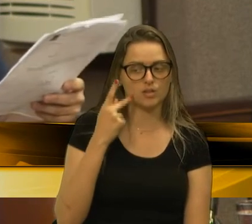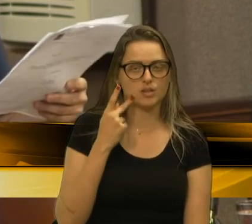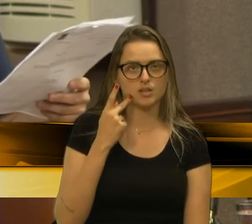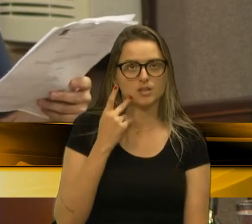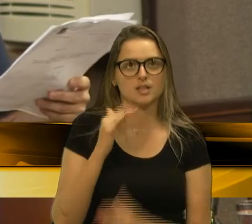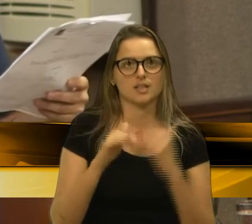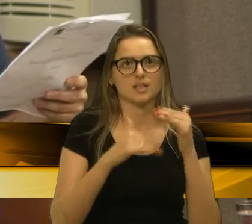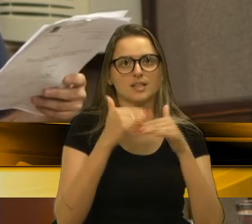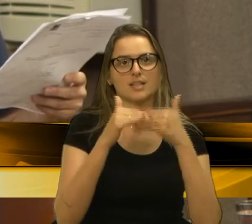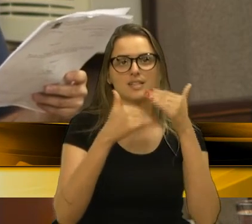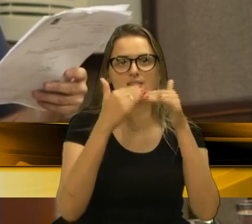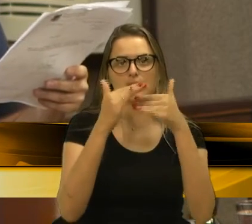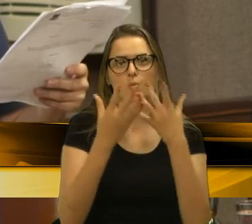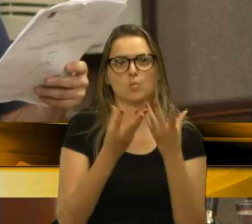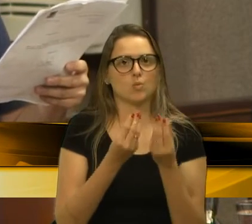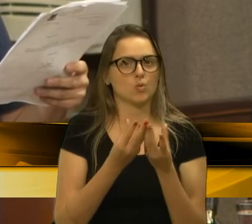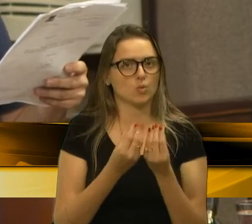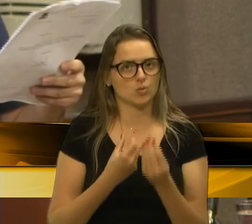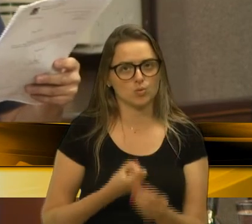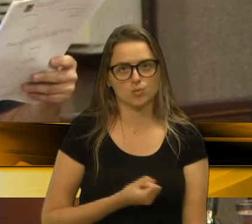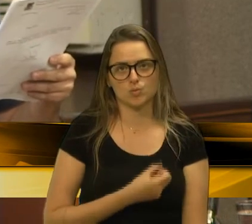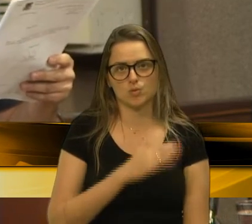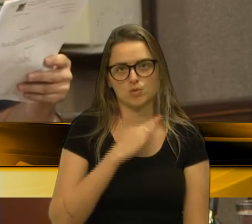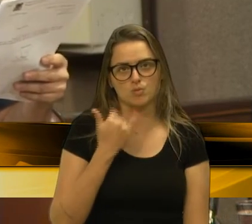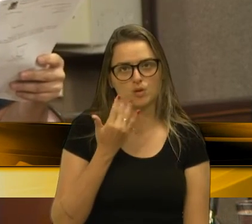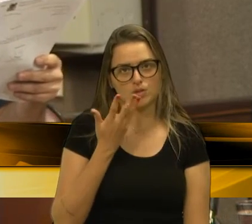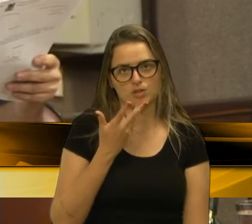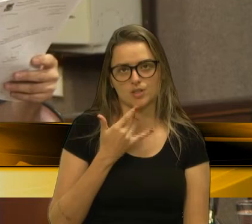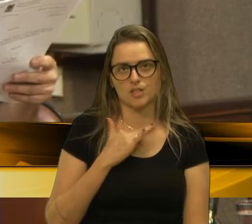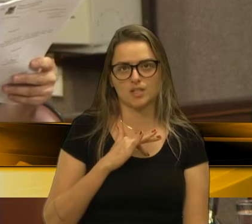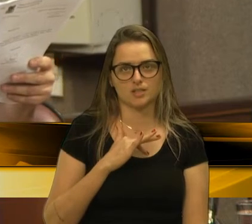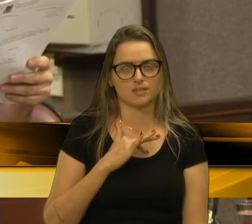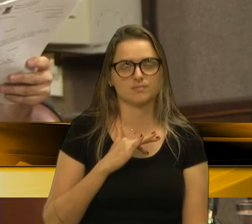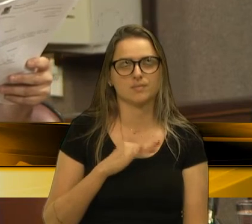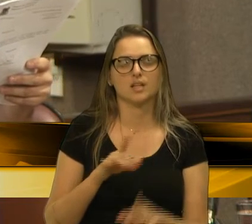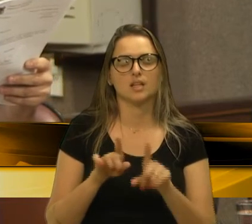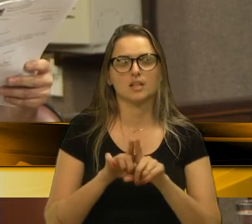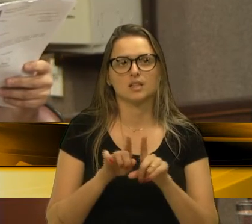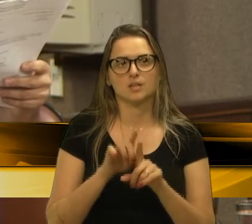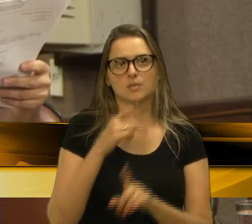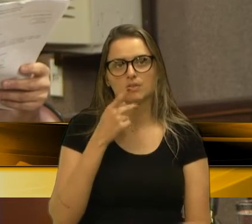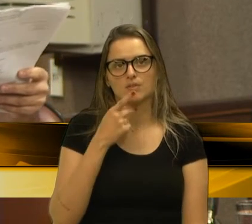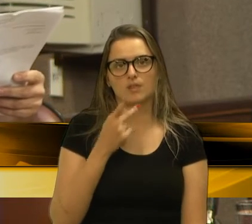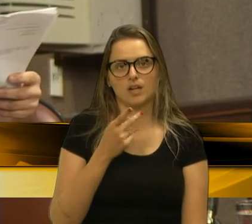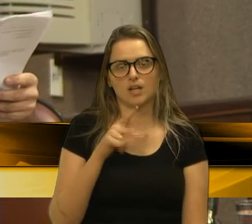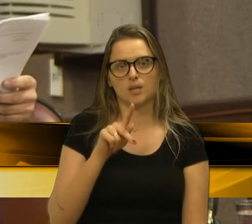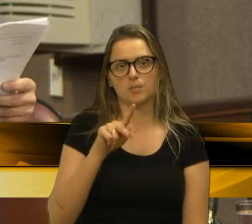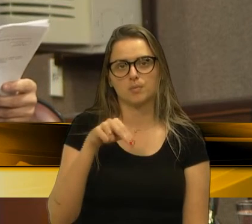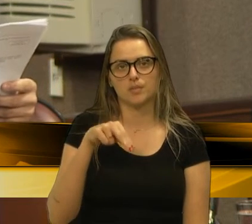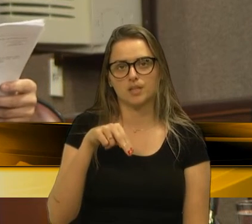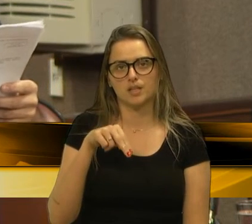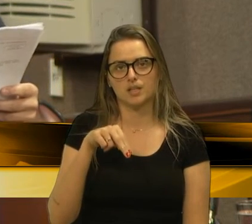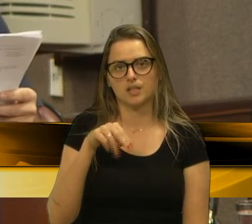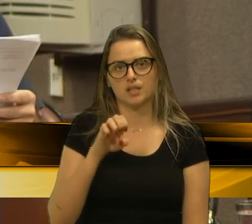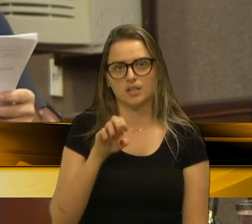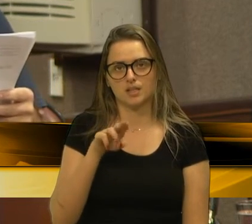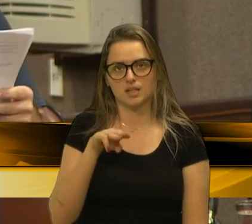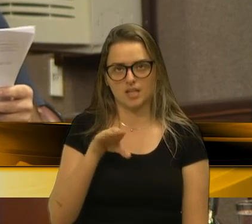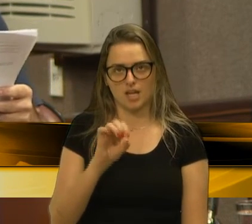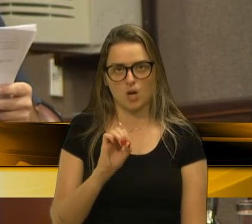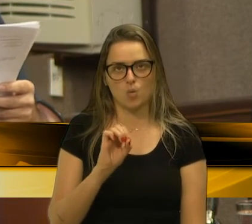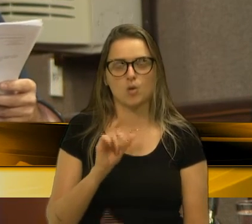cresceu assustadoramente. E quando a gente fala sobre a questão da pneumologia infantil, que é um caso gravíssimo no